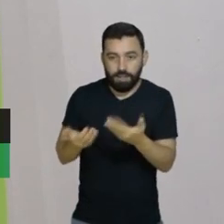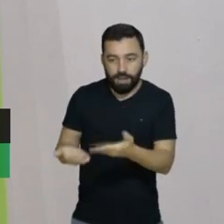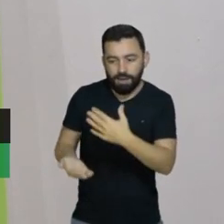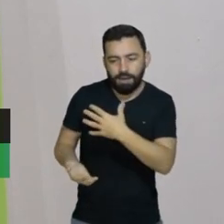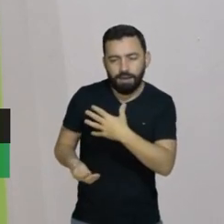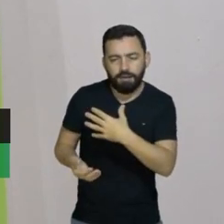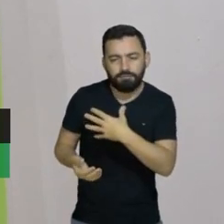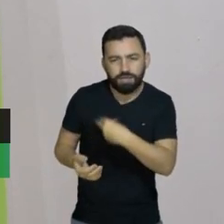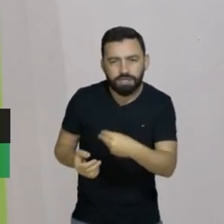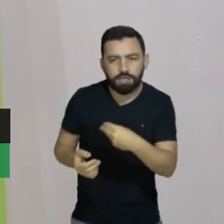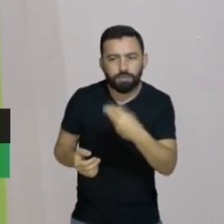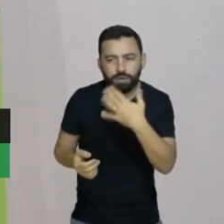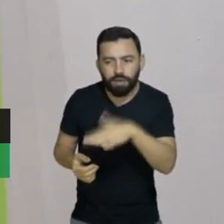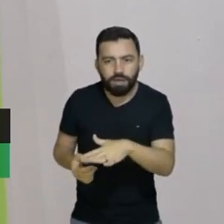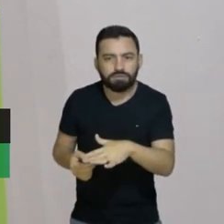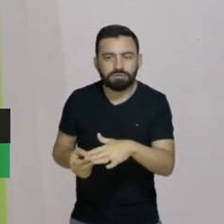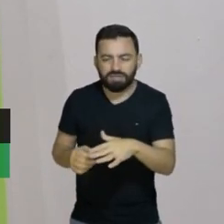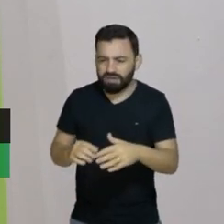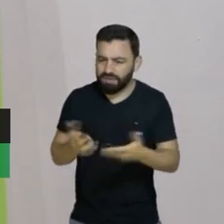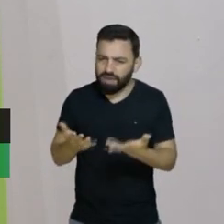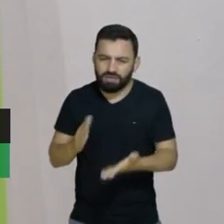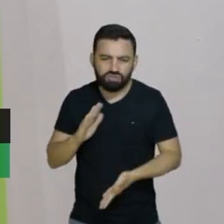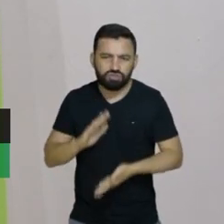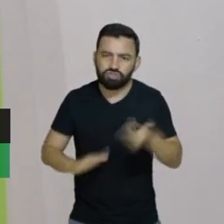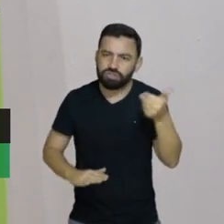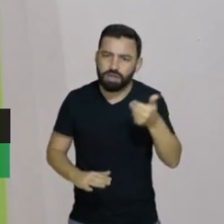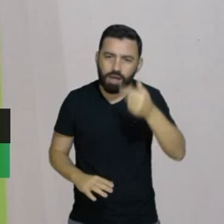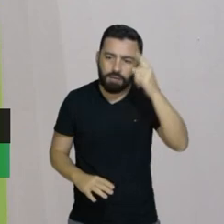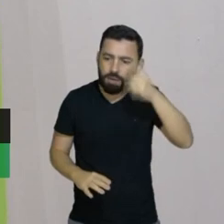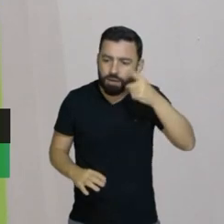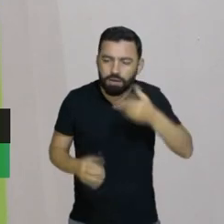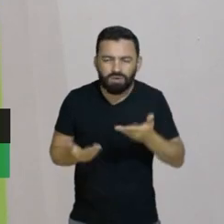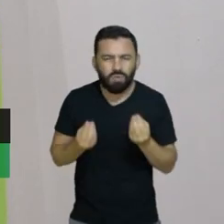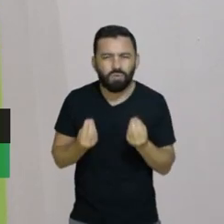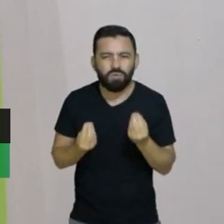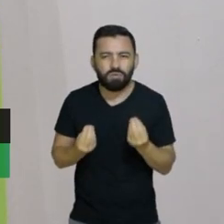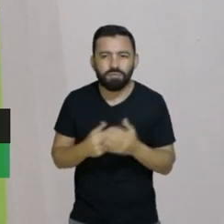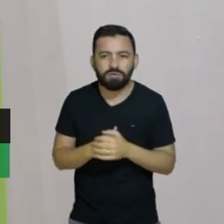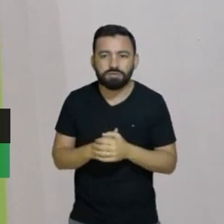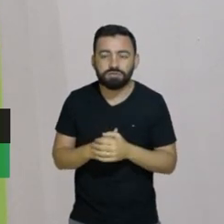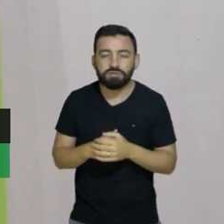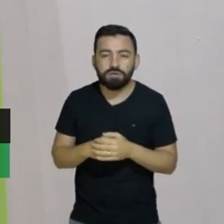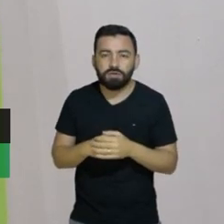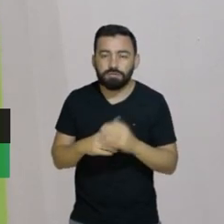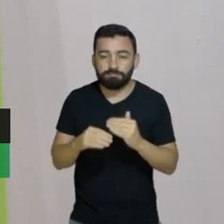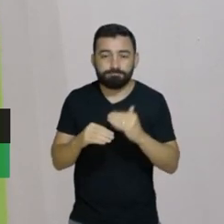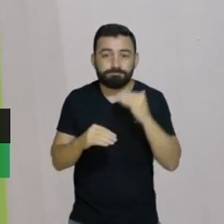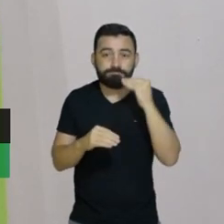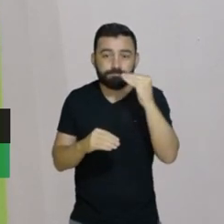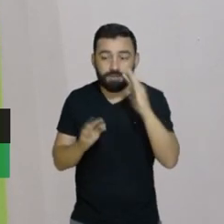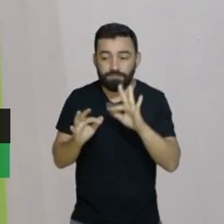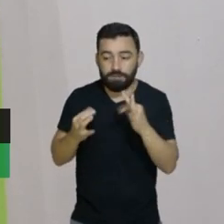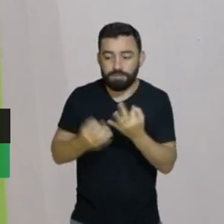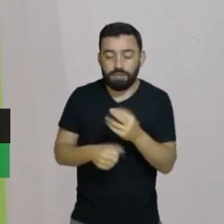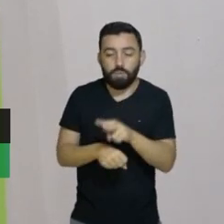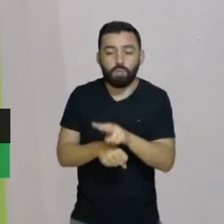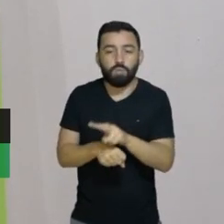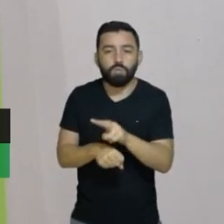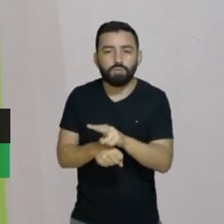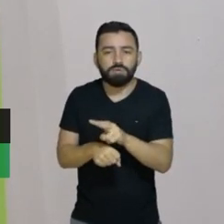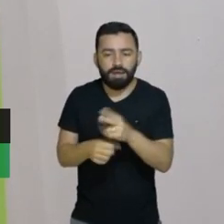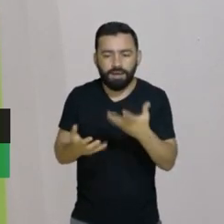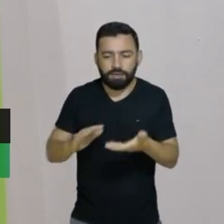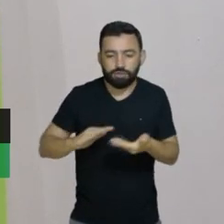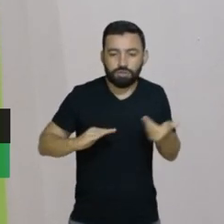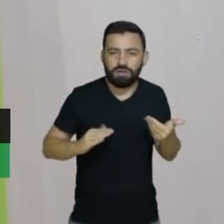filhos. Querem tirar a autonomia, e a gente pergunta, deputado Antídio, querem tirar a autonomia das famílias sobre as suas crianças, por quê? E a gente sabe